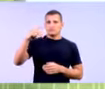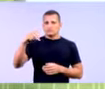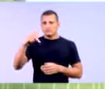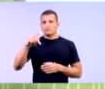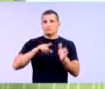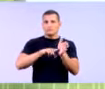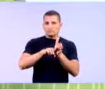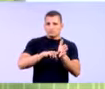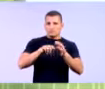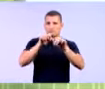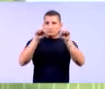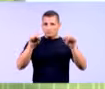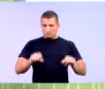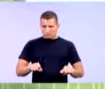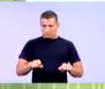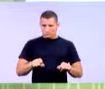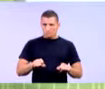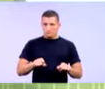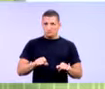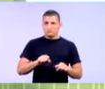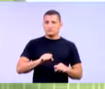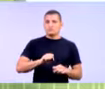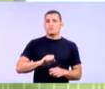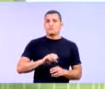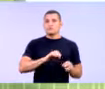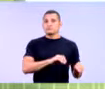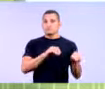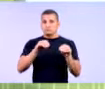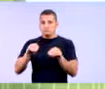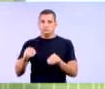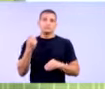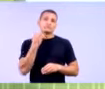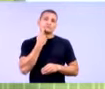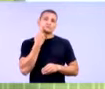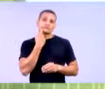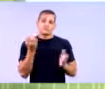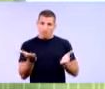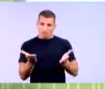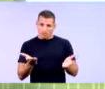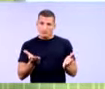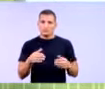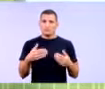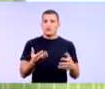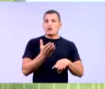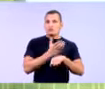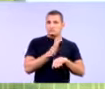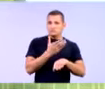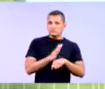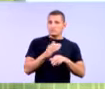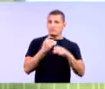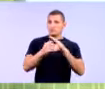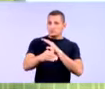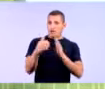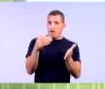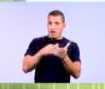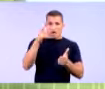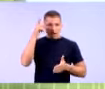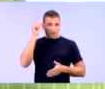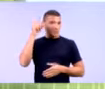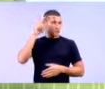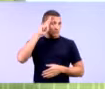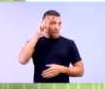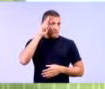sistemas, foram prorrogadas até sexta-feira agora. Então, as atividades que eram para ter sido enviadas até ontem,